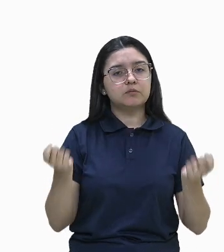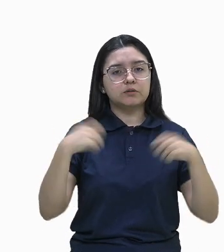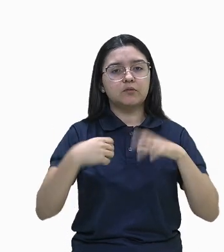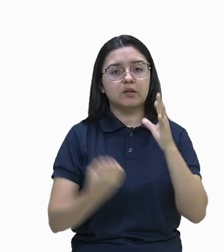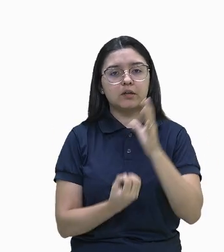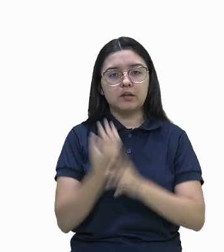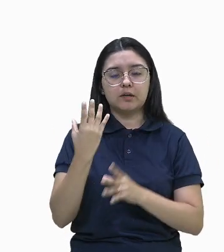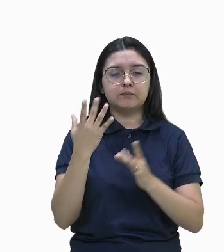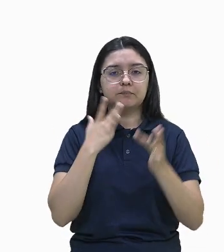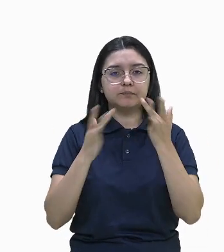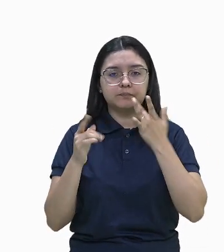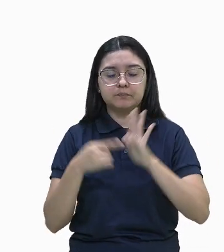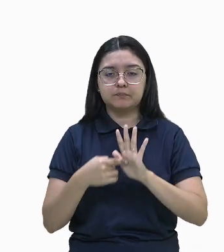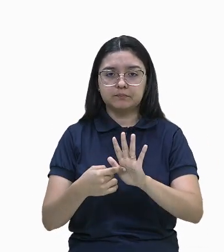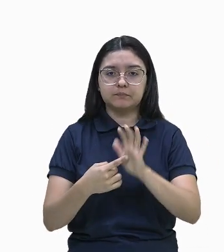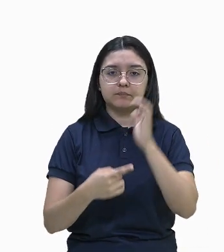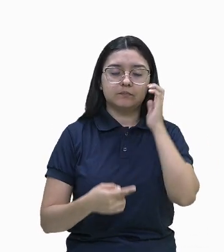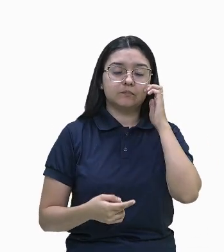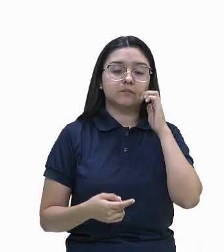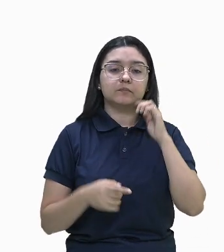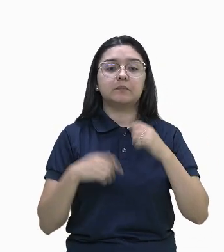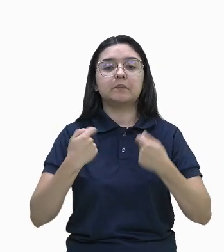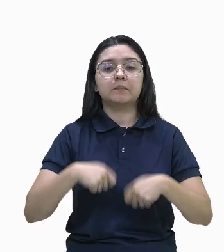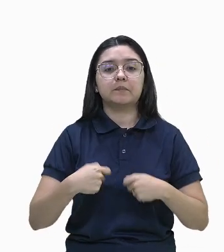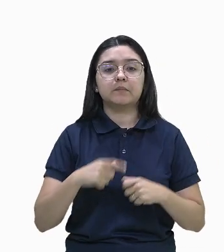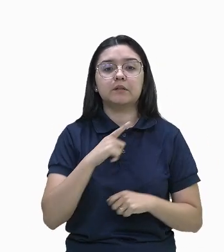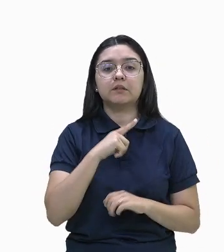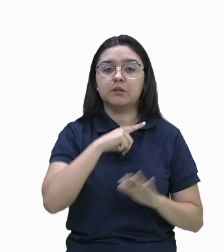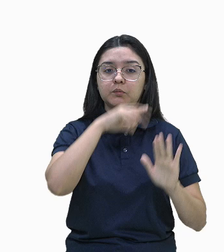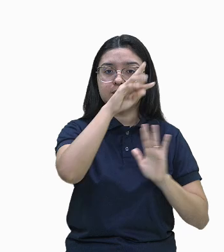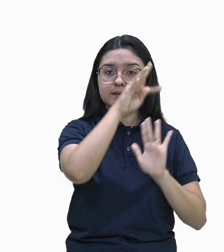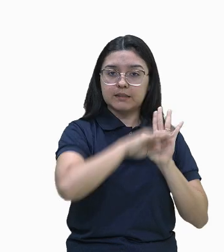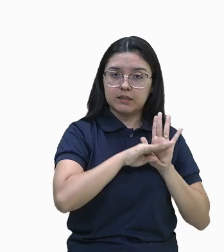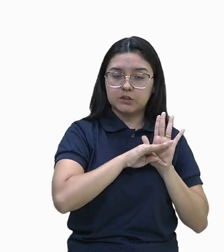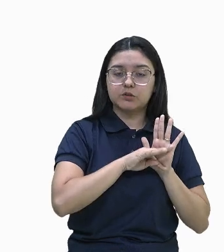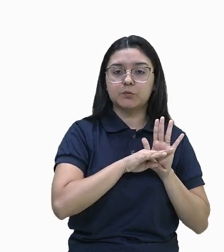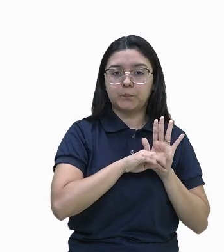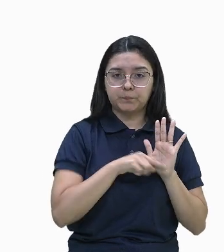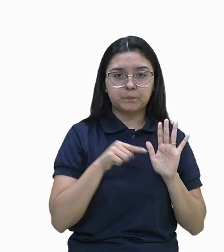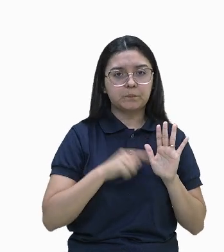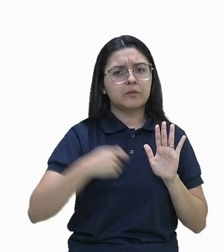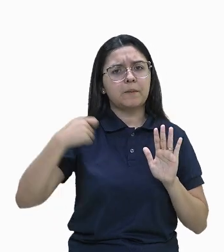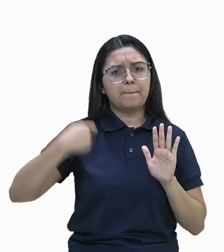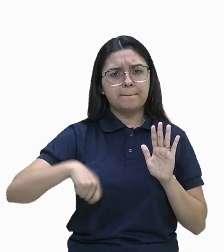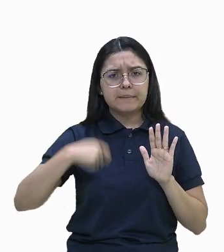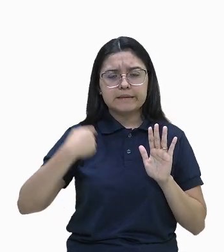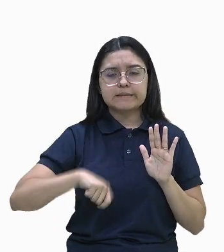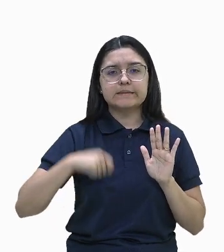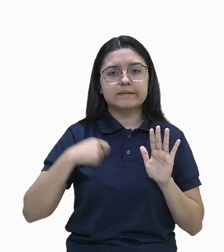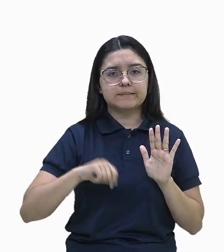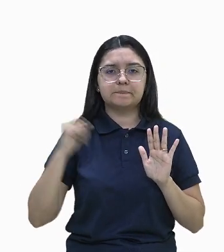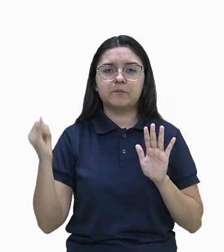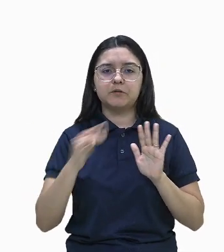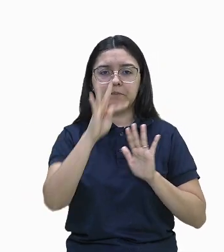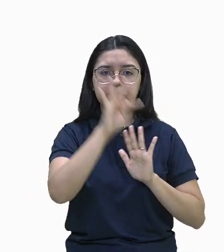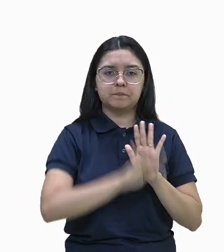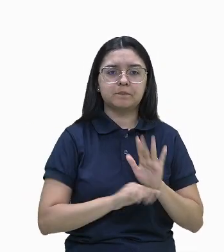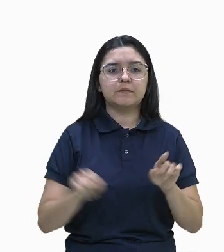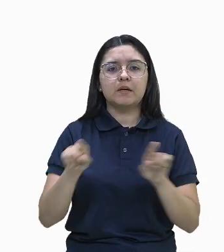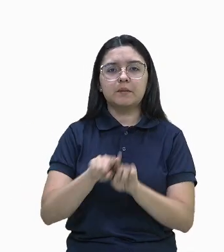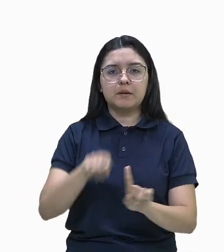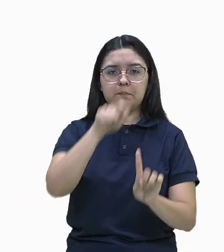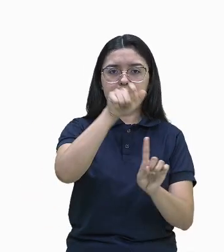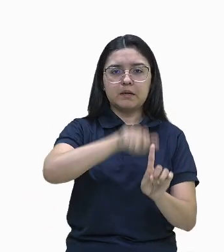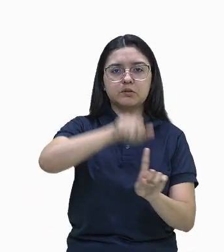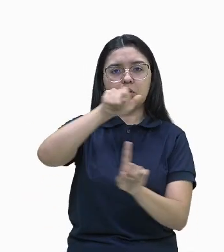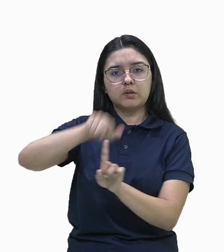teatro enquanto encenação? Tem que acontecer o texto, de alguma forma vai ter que ter o texto, vai ter que ter